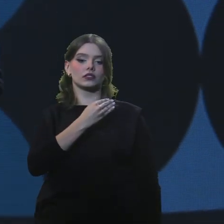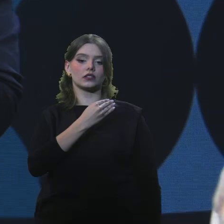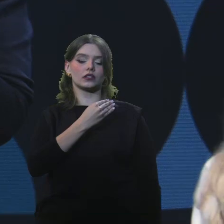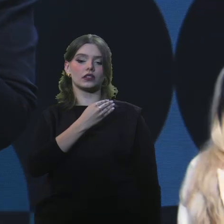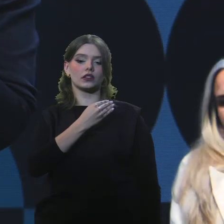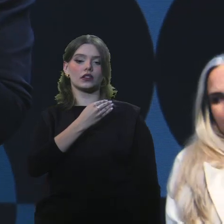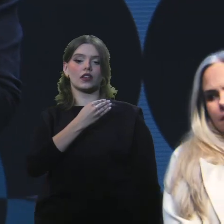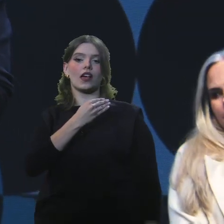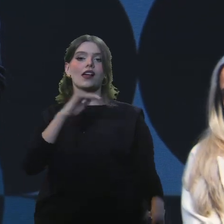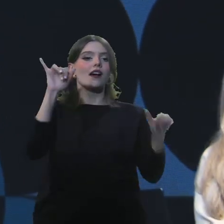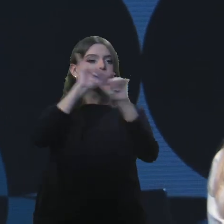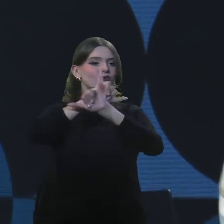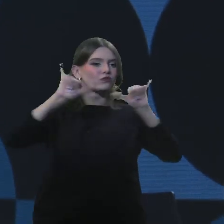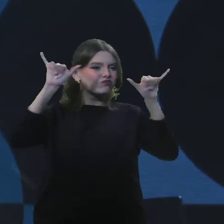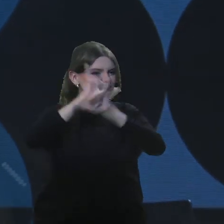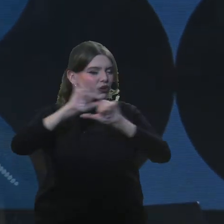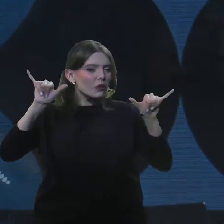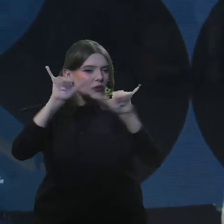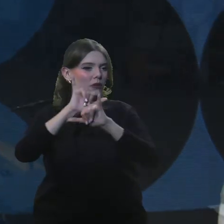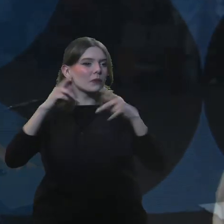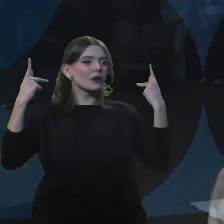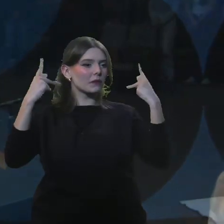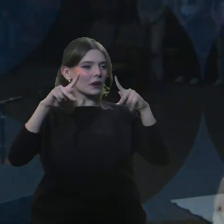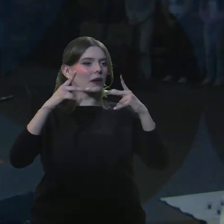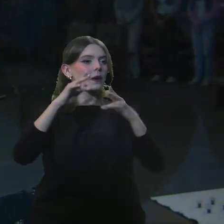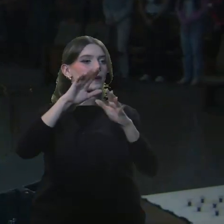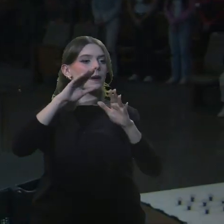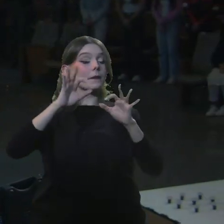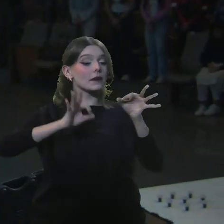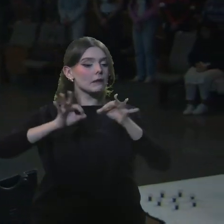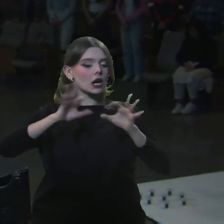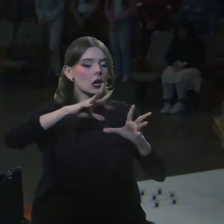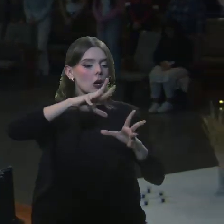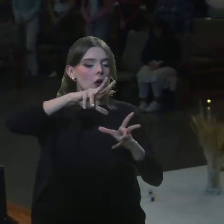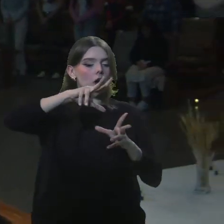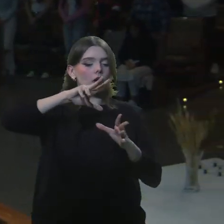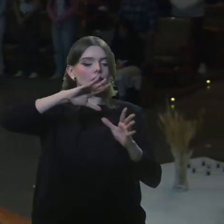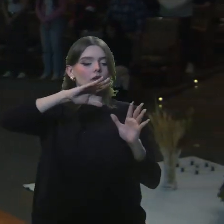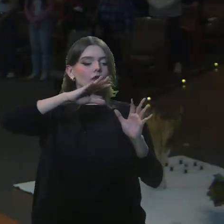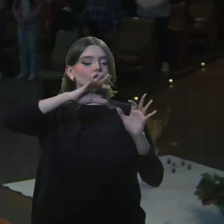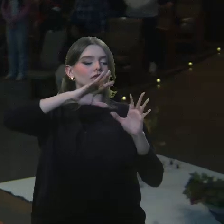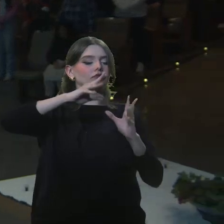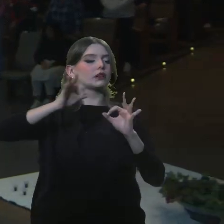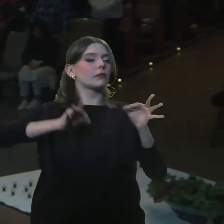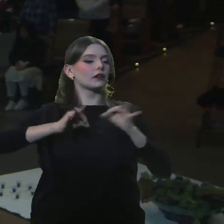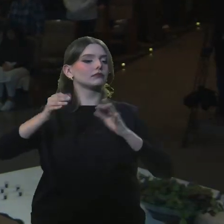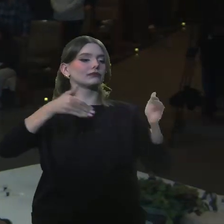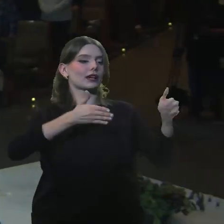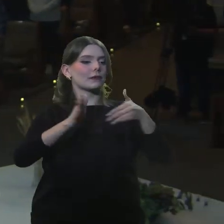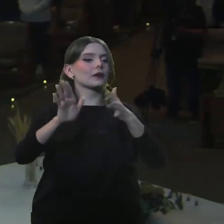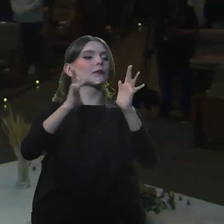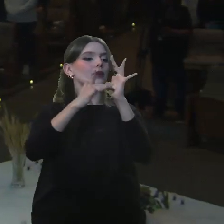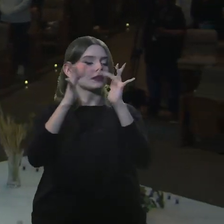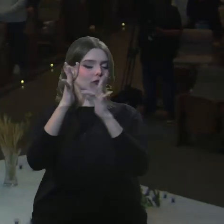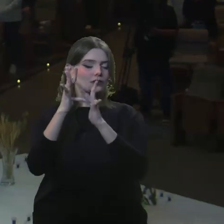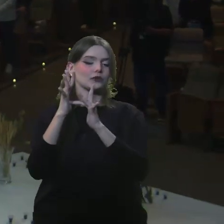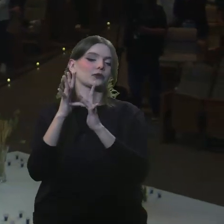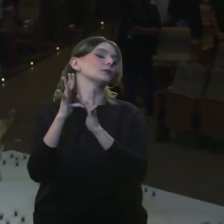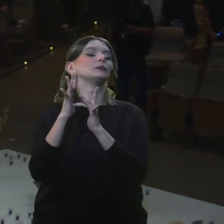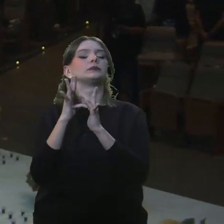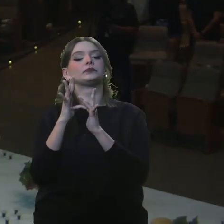clama no deserto, mas ele preparou o caminho para Jesus. Existe uma posição e um lugar para nós.